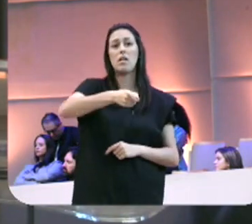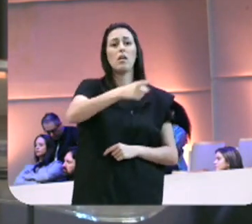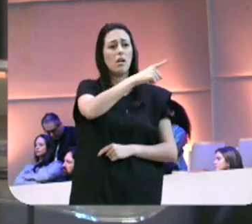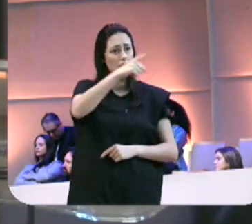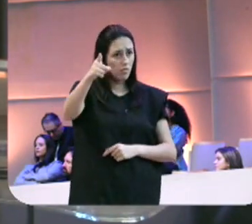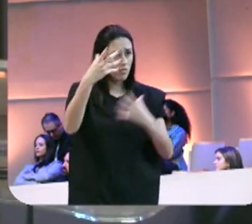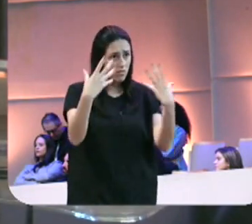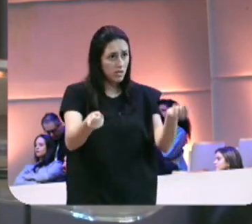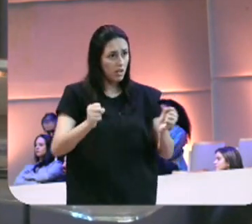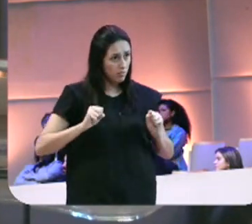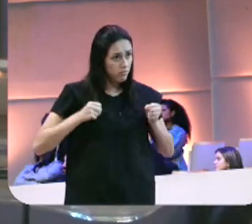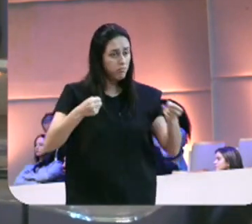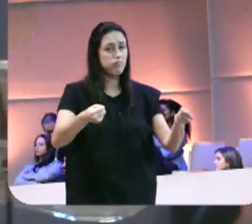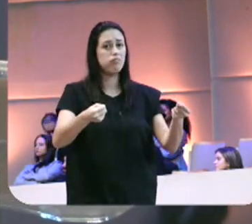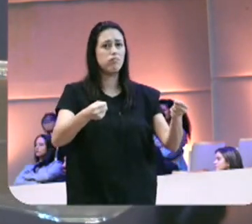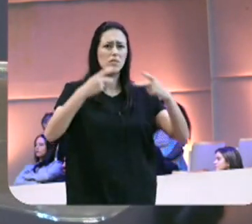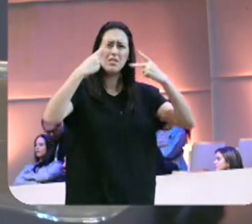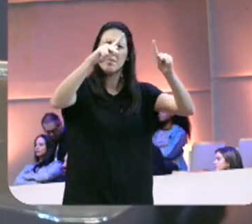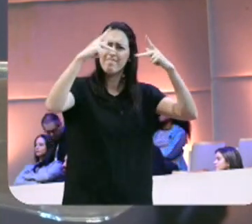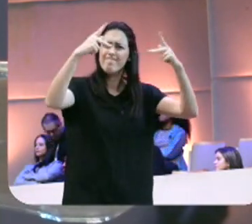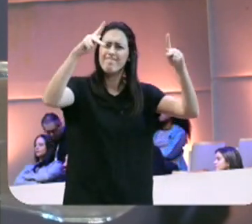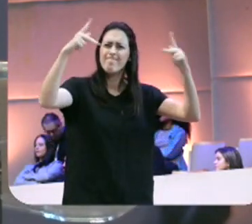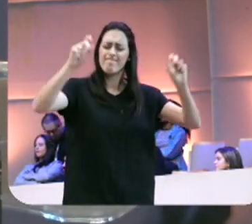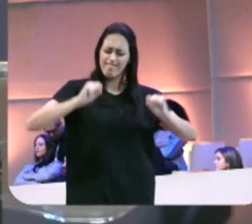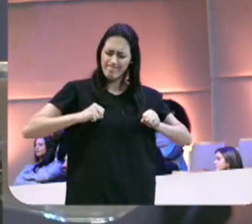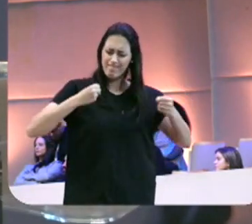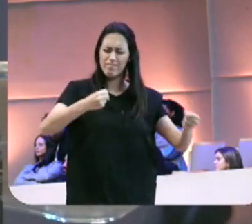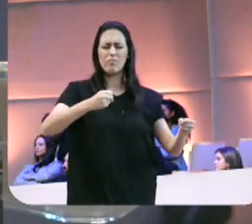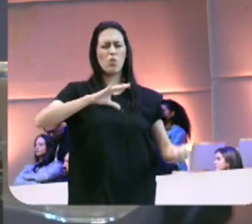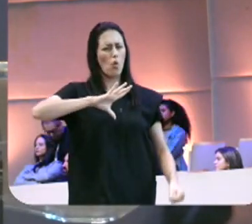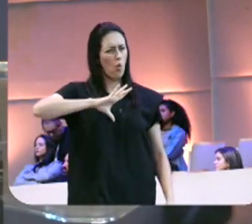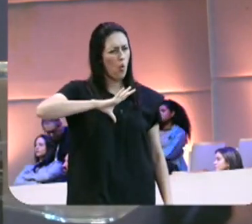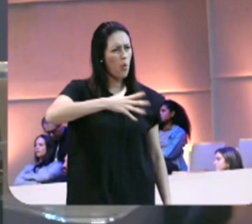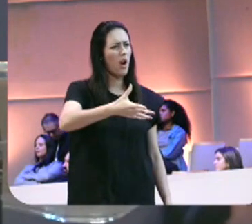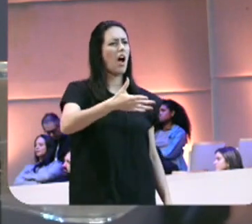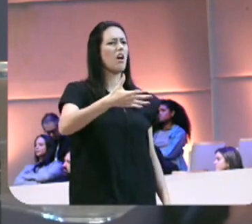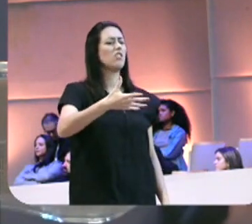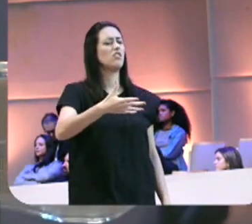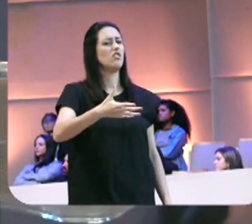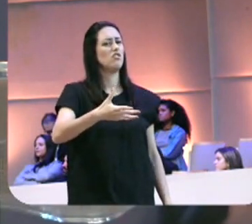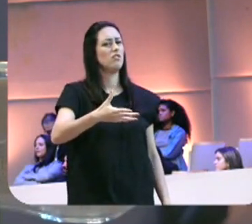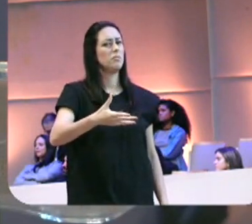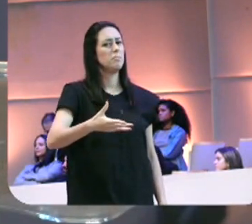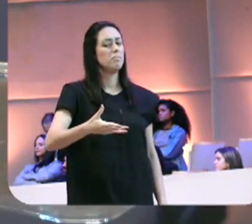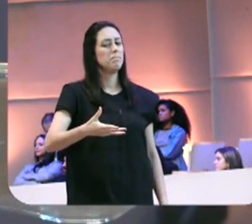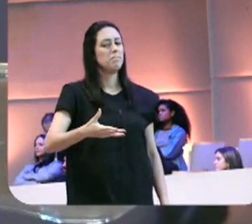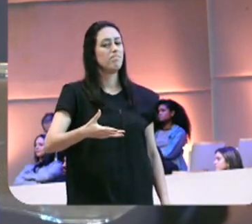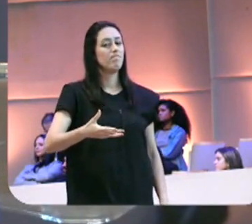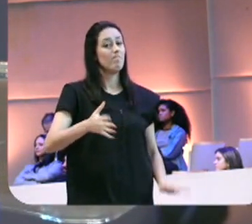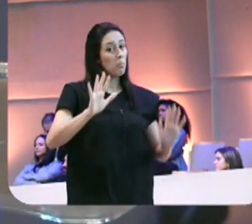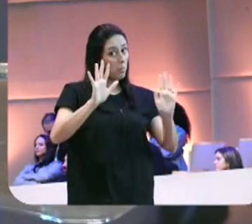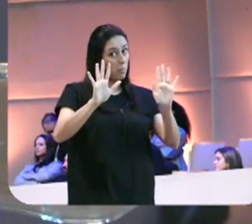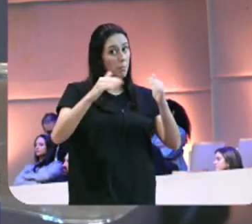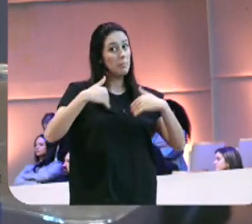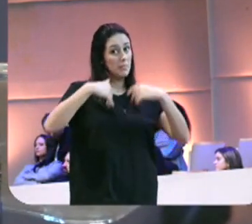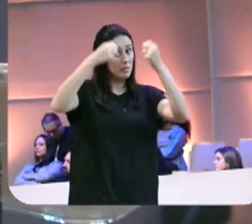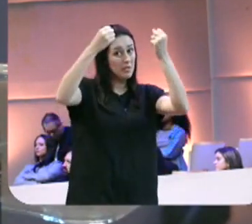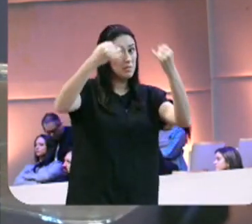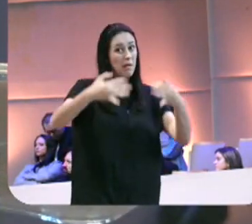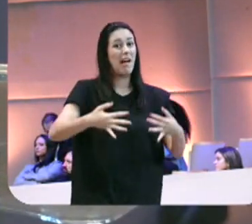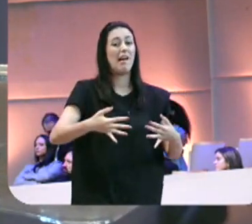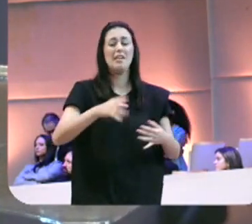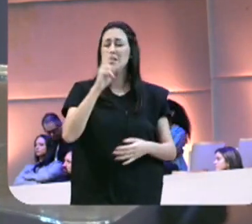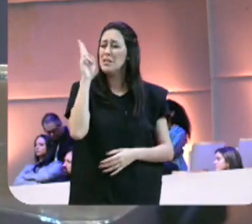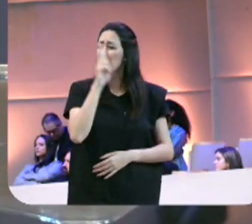disposto a pregar essa palavra com toda a ousadia e com toda a coragem que você tem. Agora, deixa eu te explicar o porquê é tão